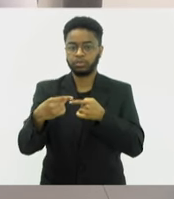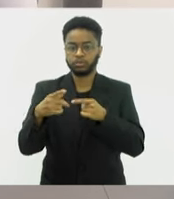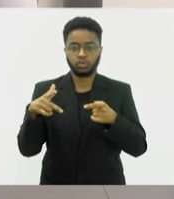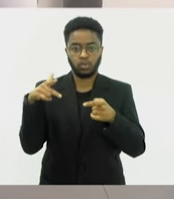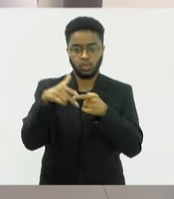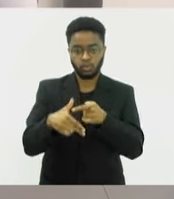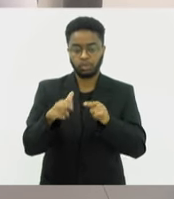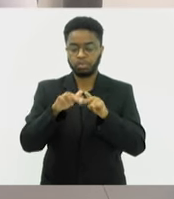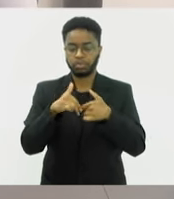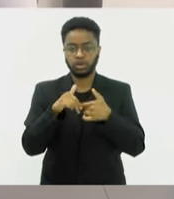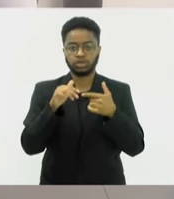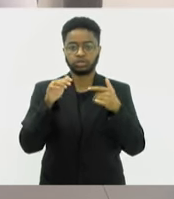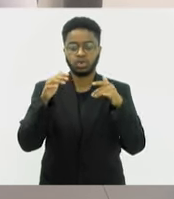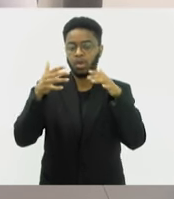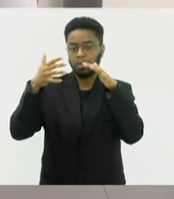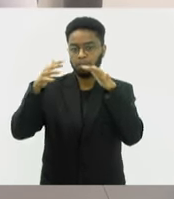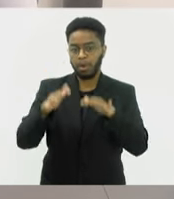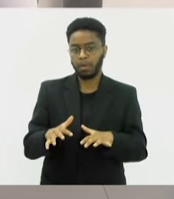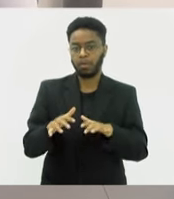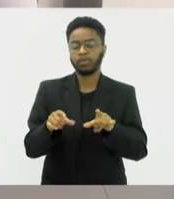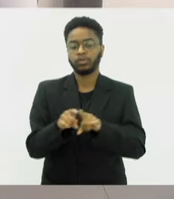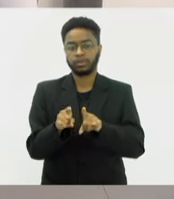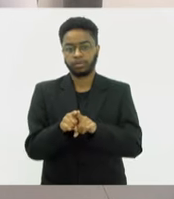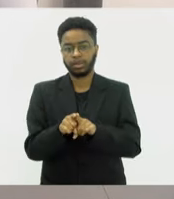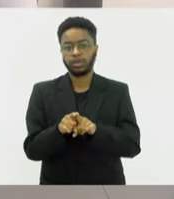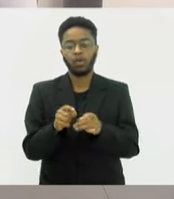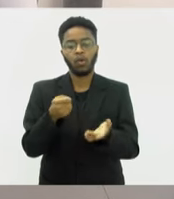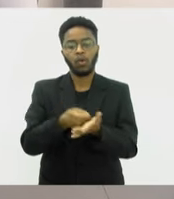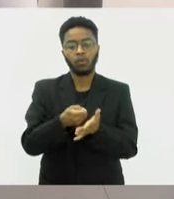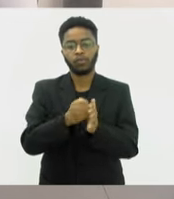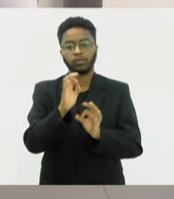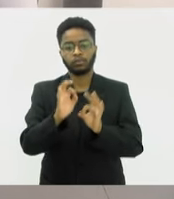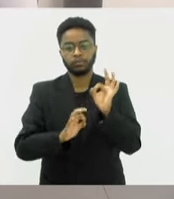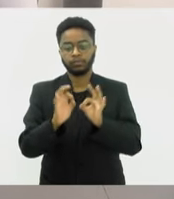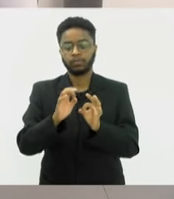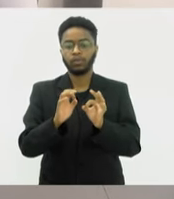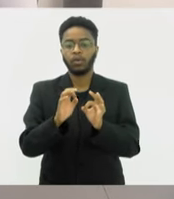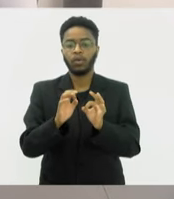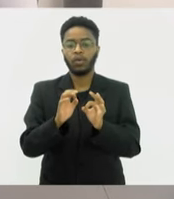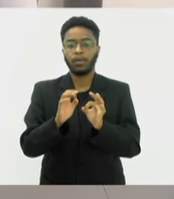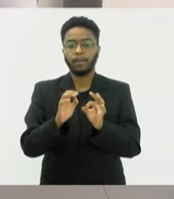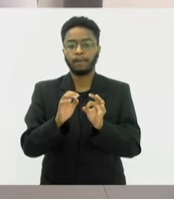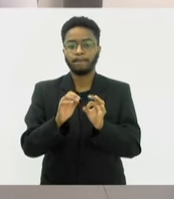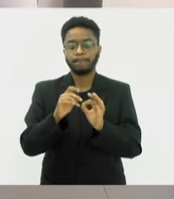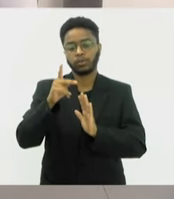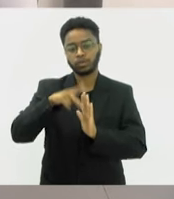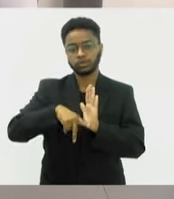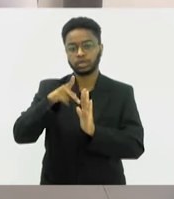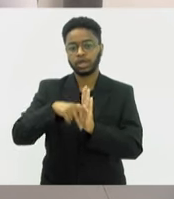por desastre natural e obriga à elaboração de plano de contingência. Havia